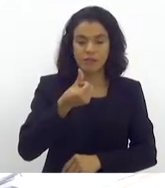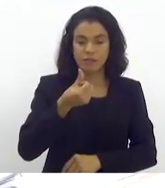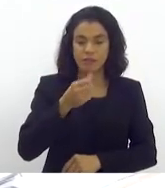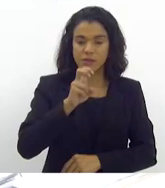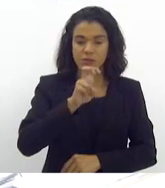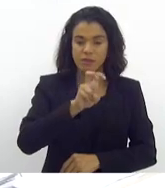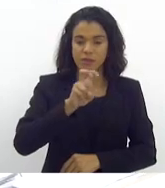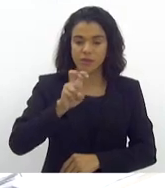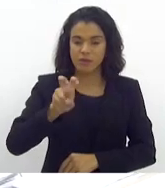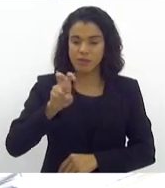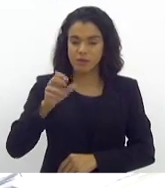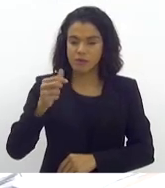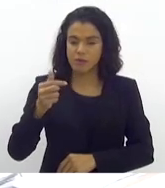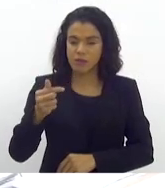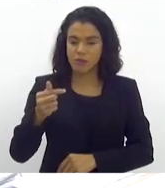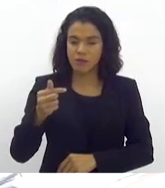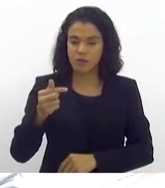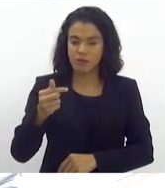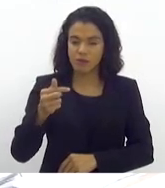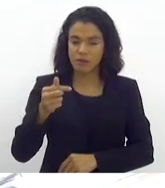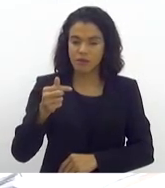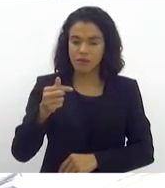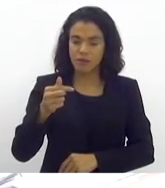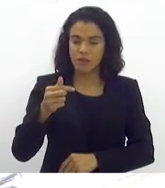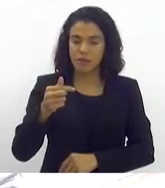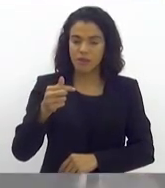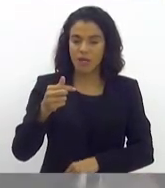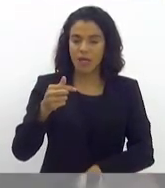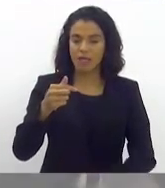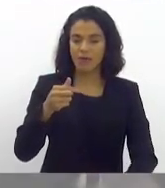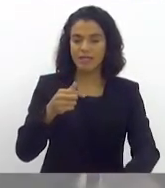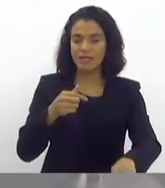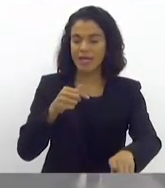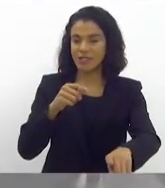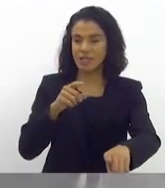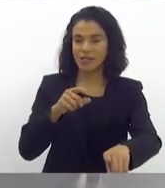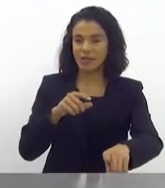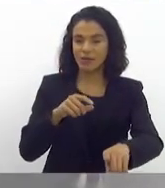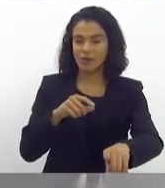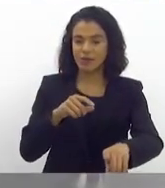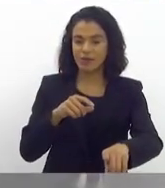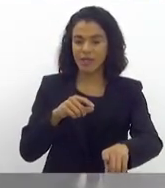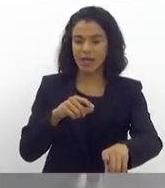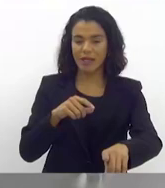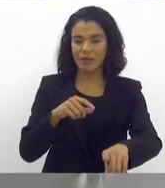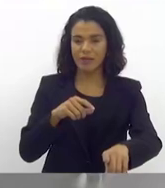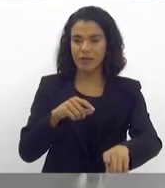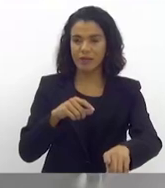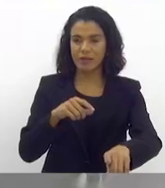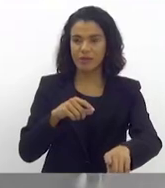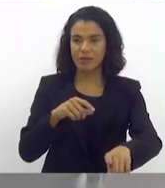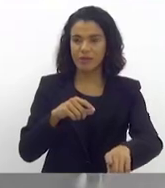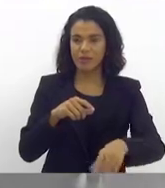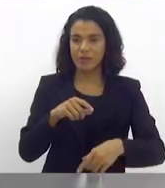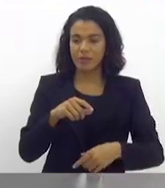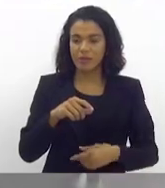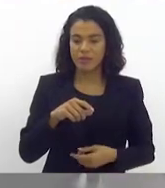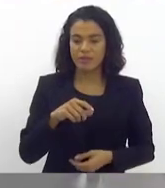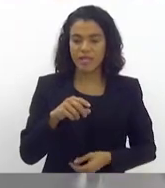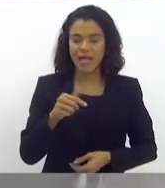autoria do deputado Brazão, que altera... Na verdade, bom, relator do vencido, mas, na verdade, eu já fiz o meu voto. É, mas aí tem que...